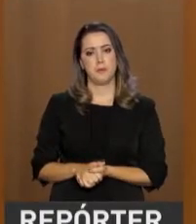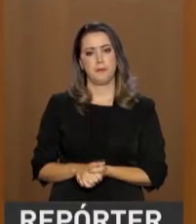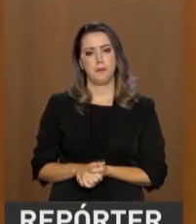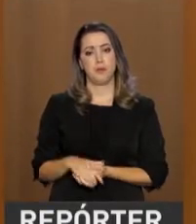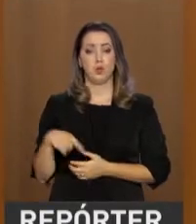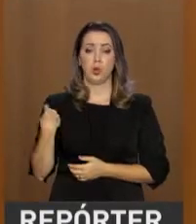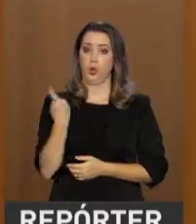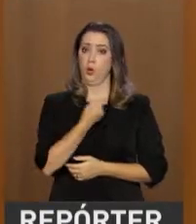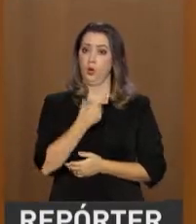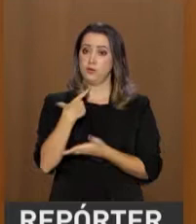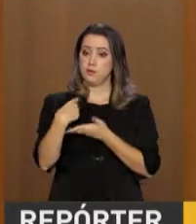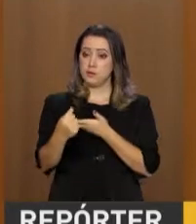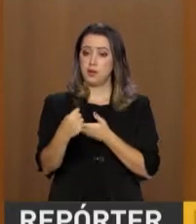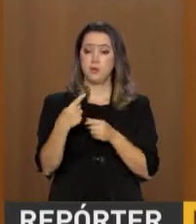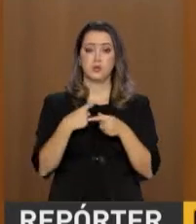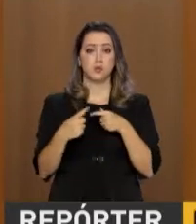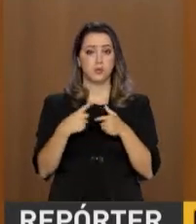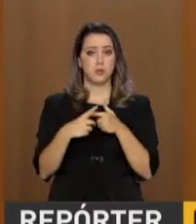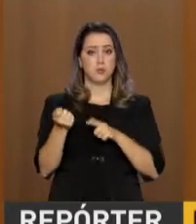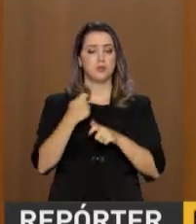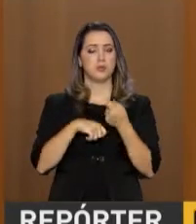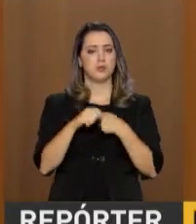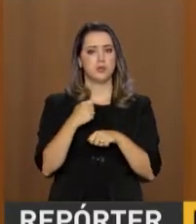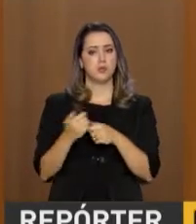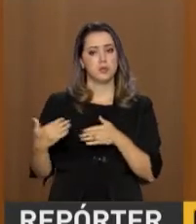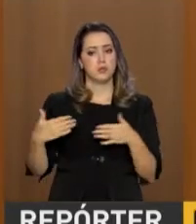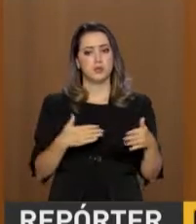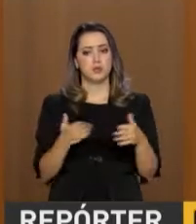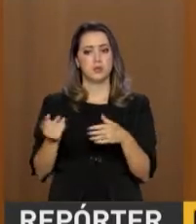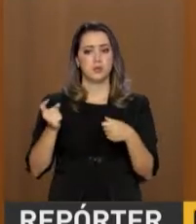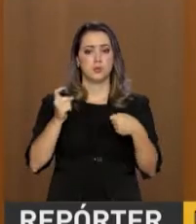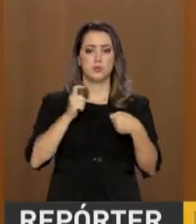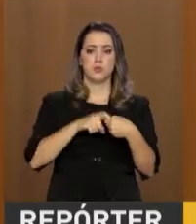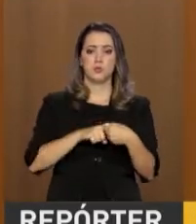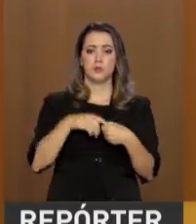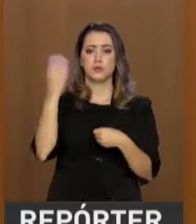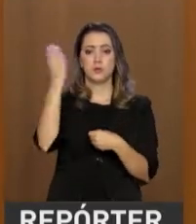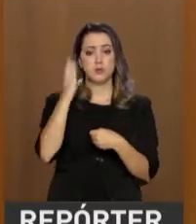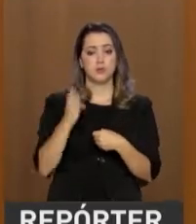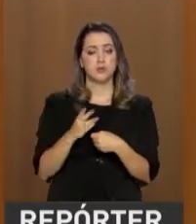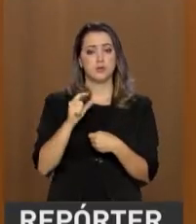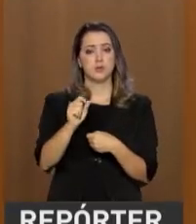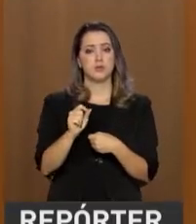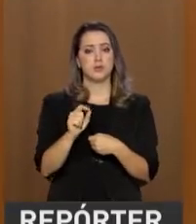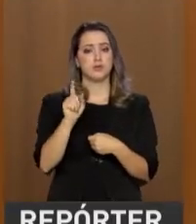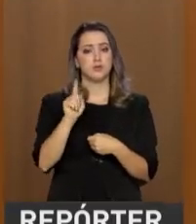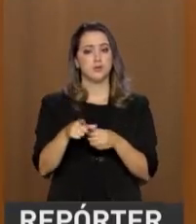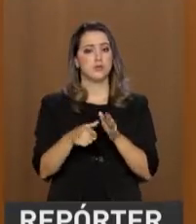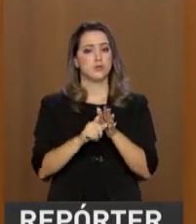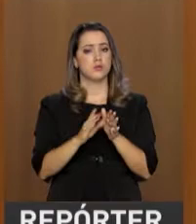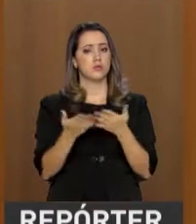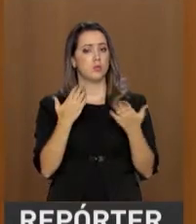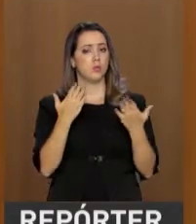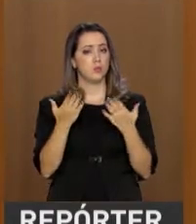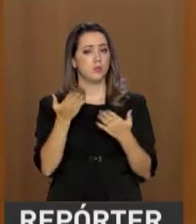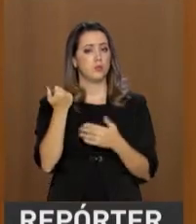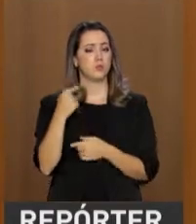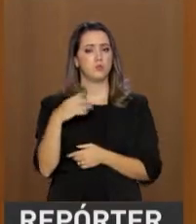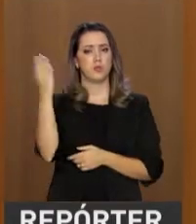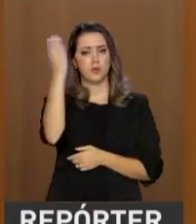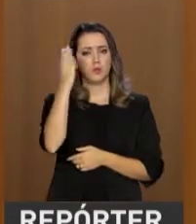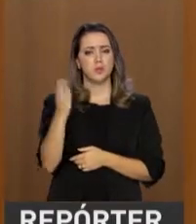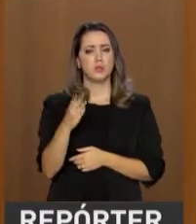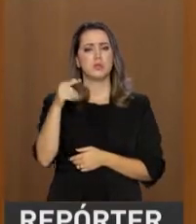Saímos da recessão e estamos caminhando para voltar o Brasil a ser o que é, um país de